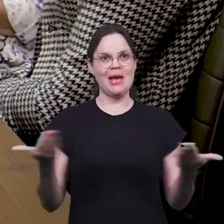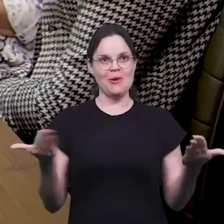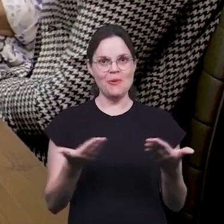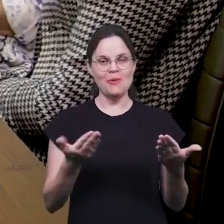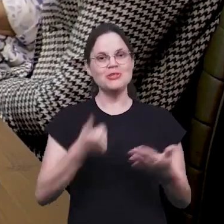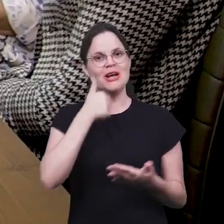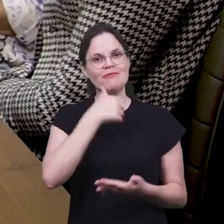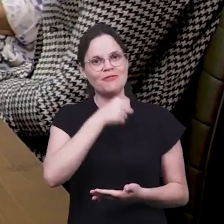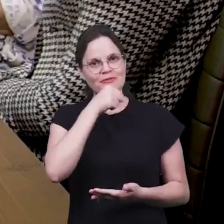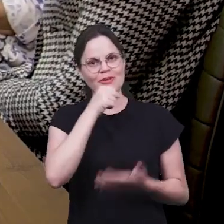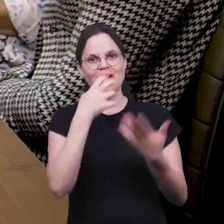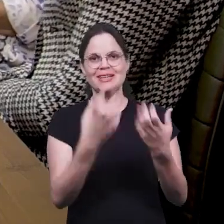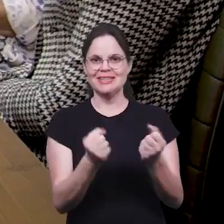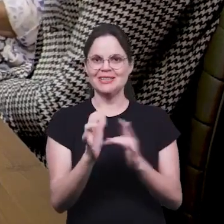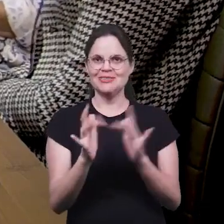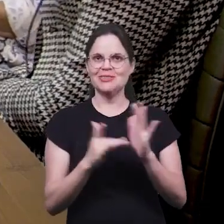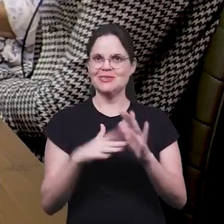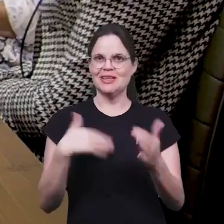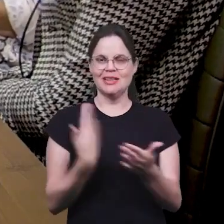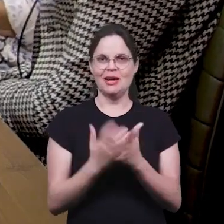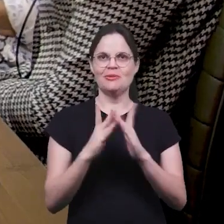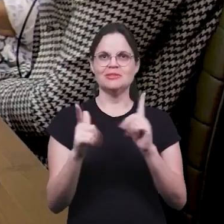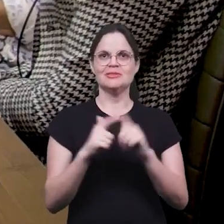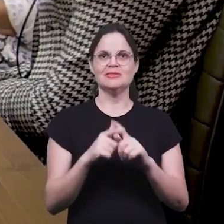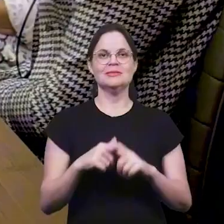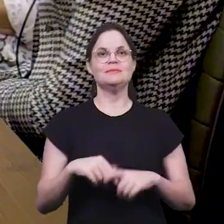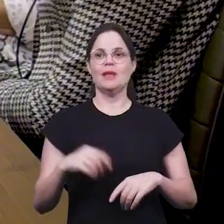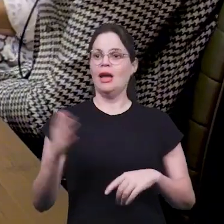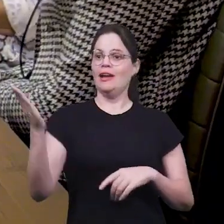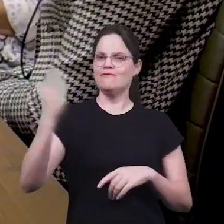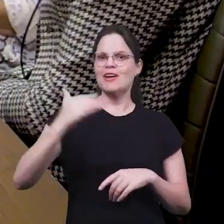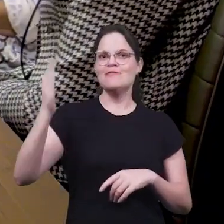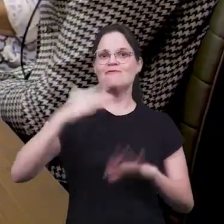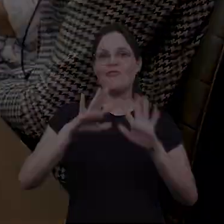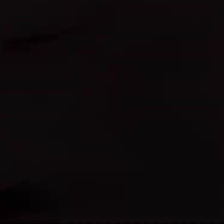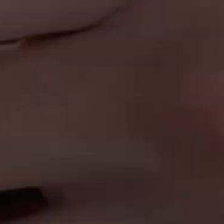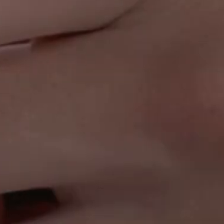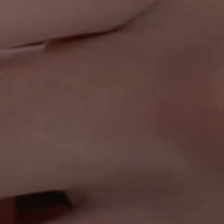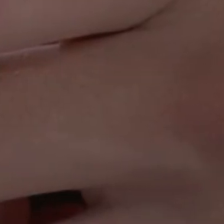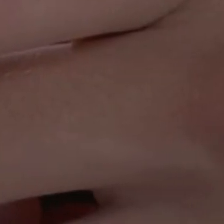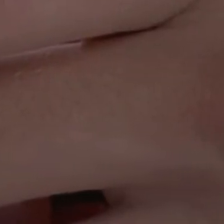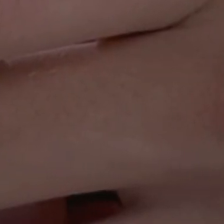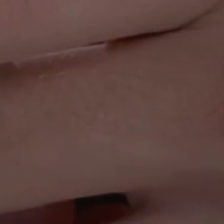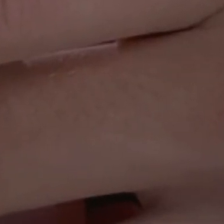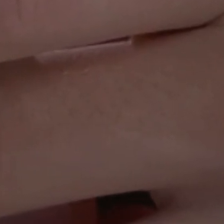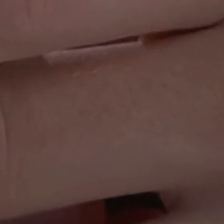tá na igreja. Sim, a avó se converteu. É isso que eu falo. A família às vezes a família inteira vem, né?